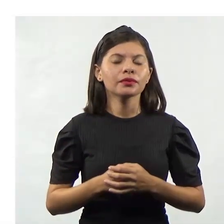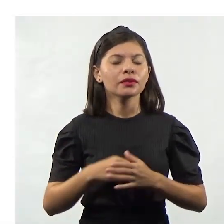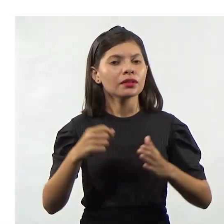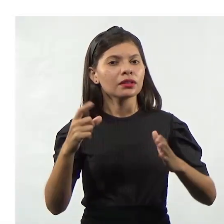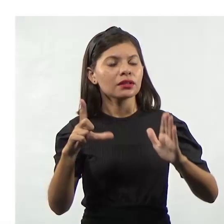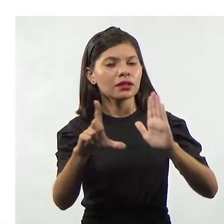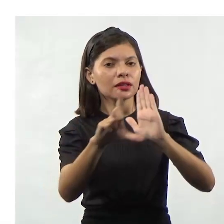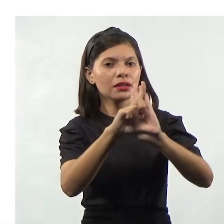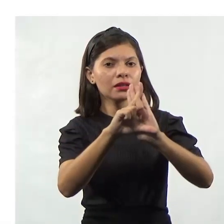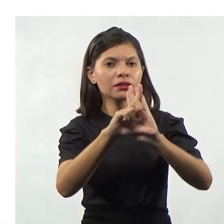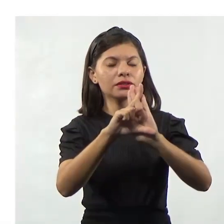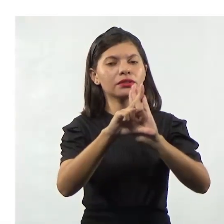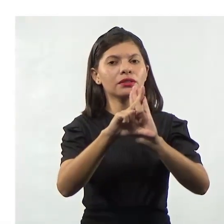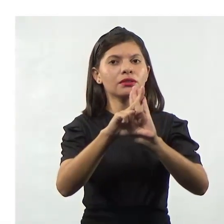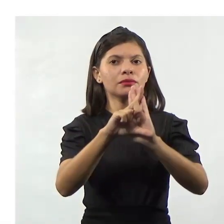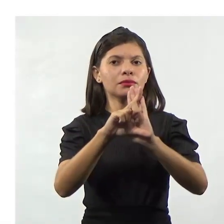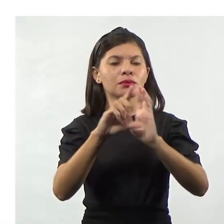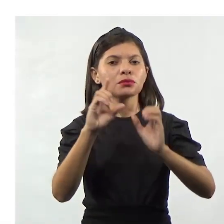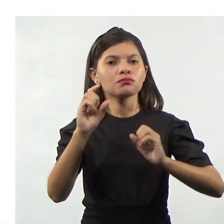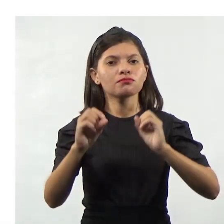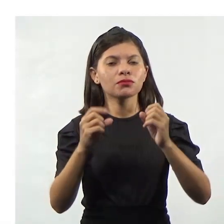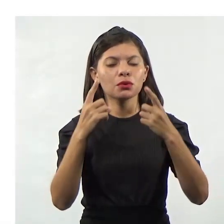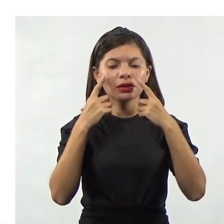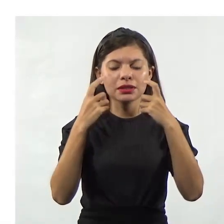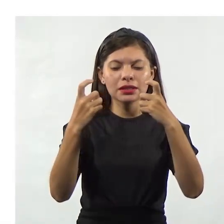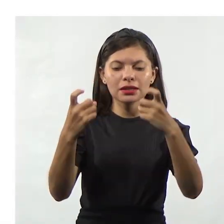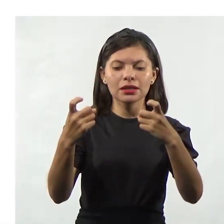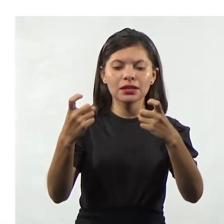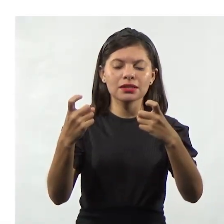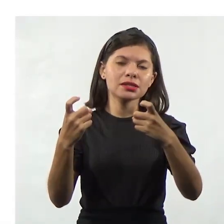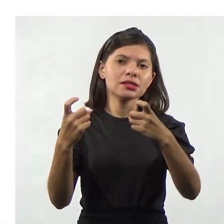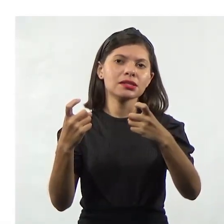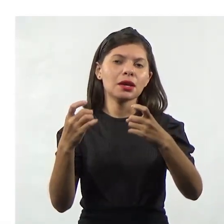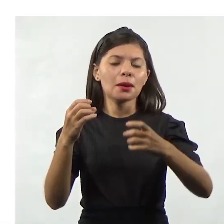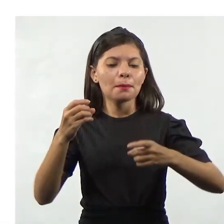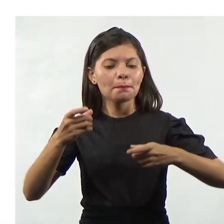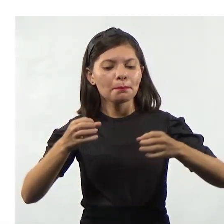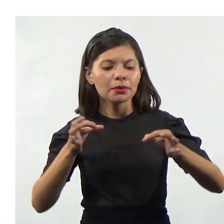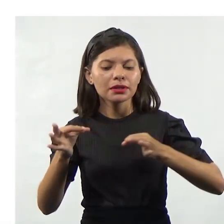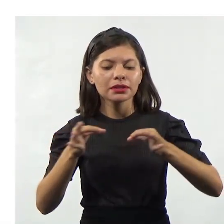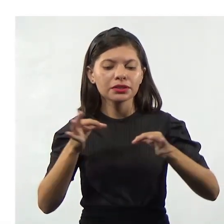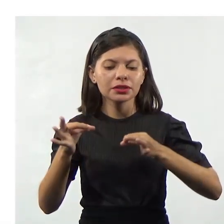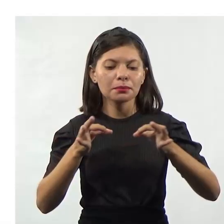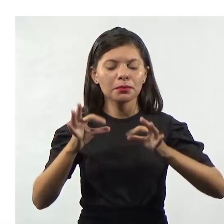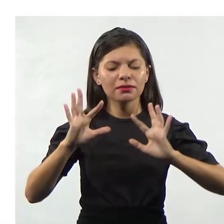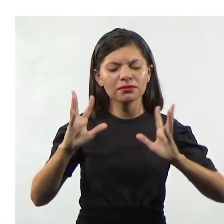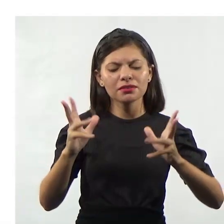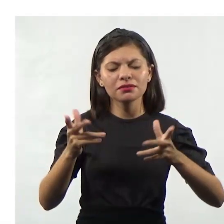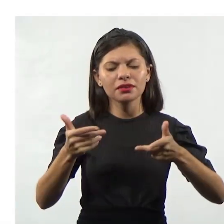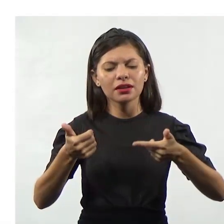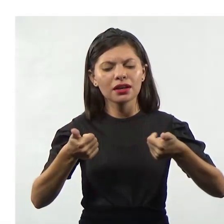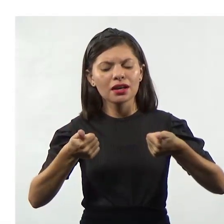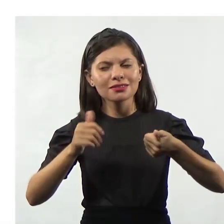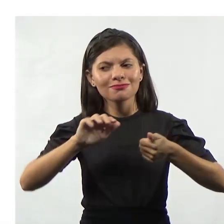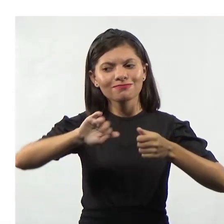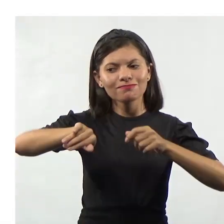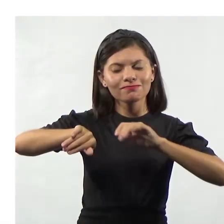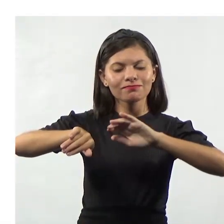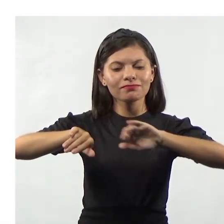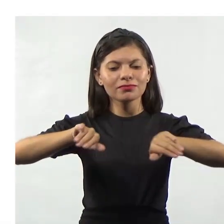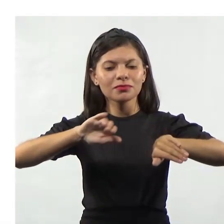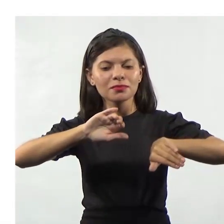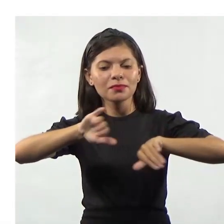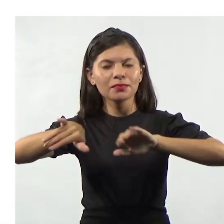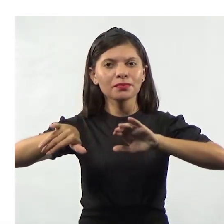Licitações, o interesse público, a probidade, a igualdade, planejamento, transparência, eficácia, segregação